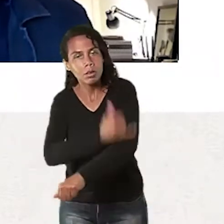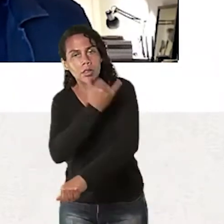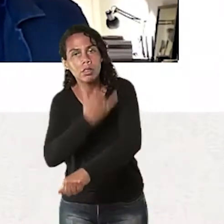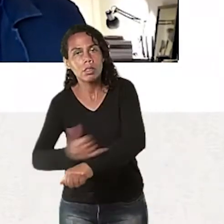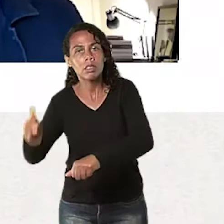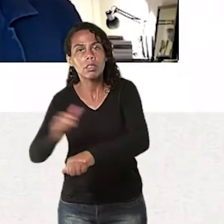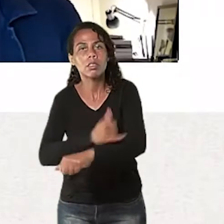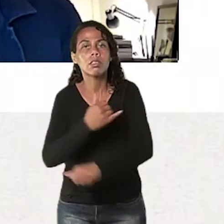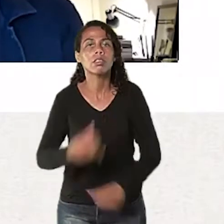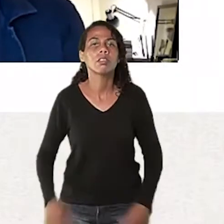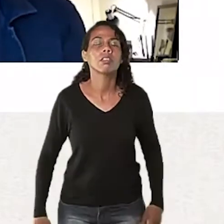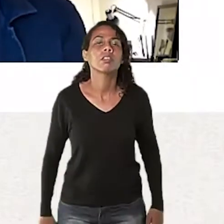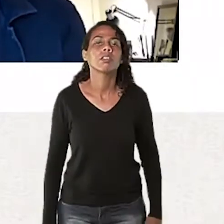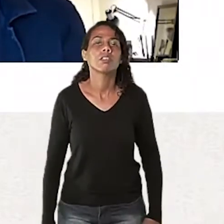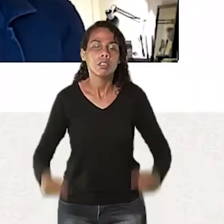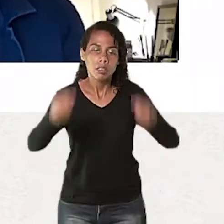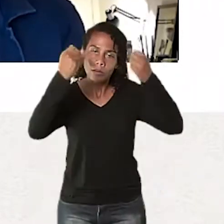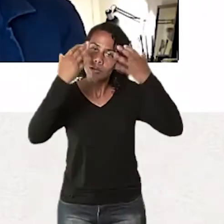falasse